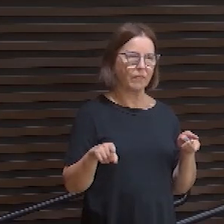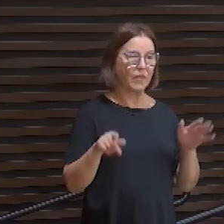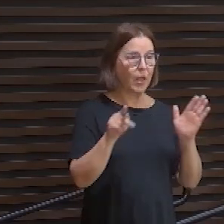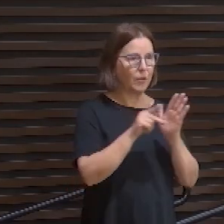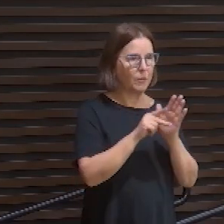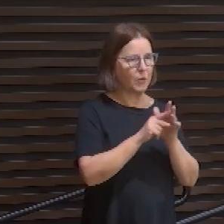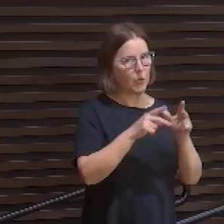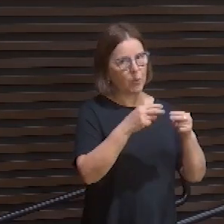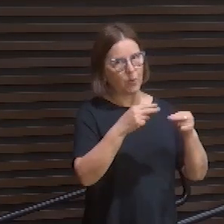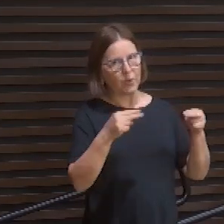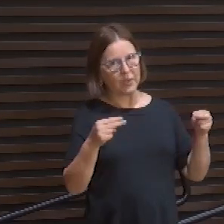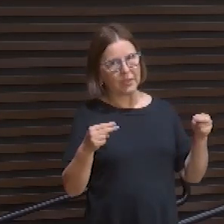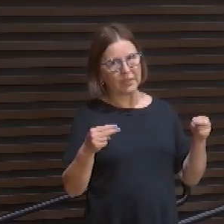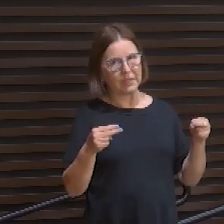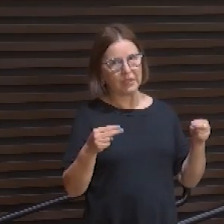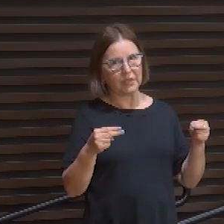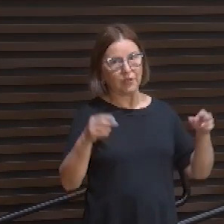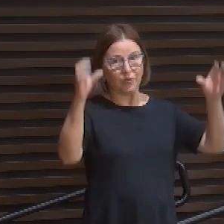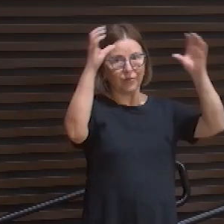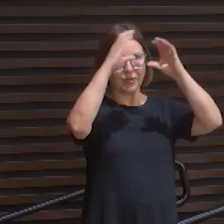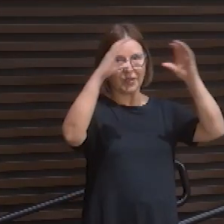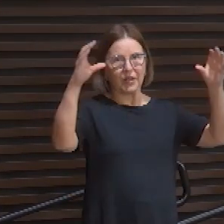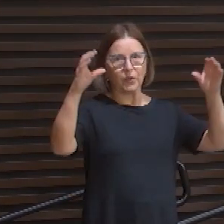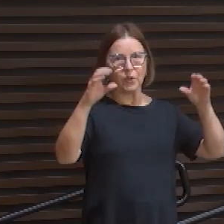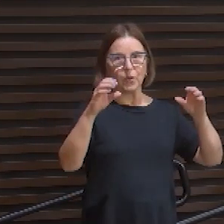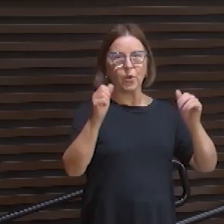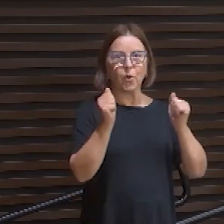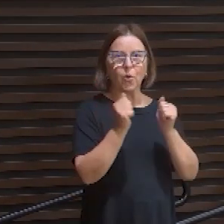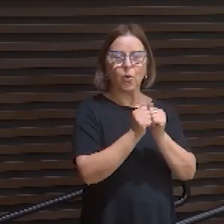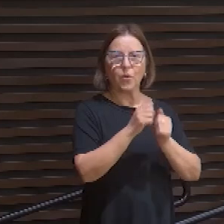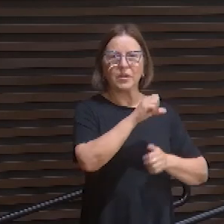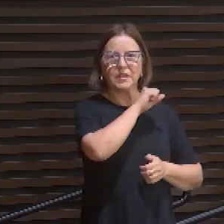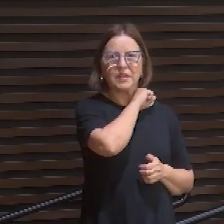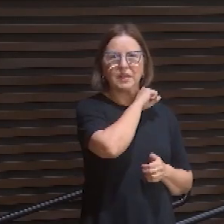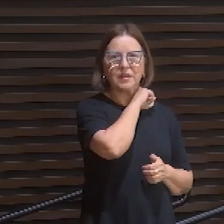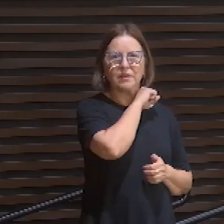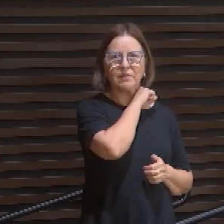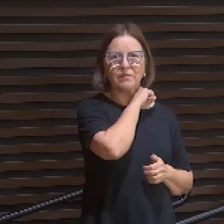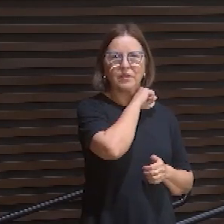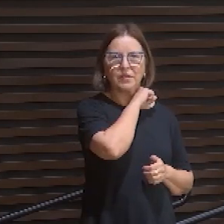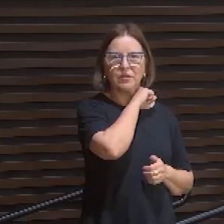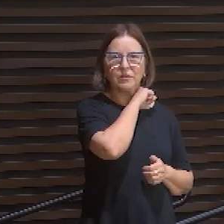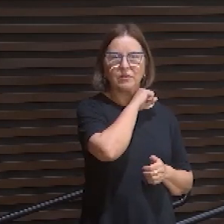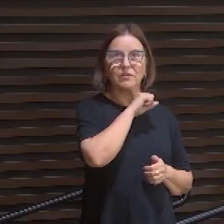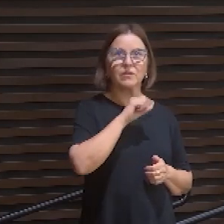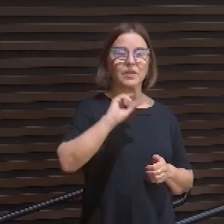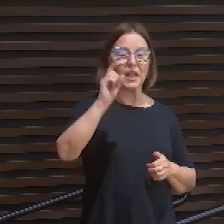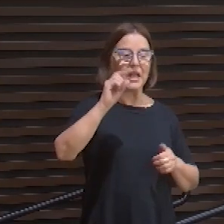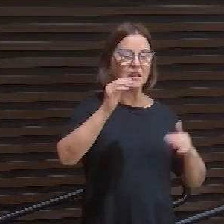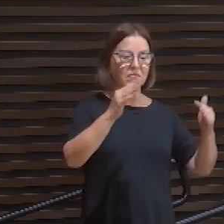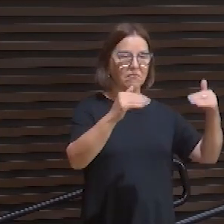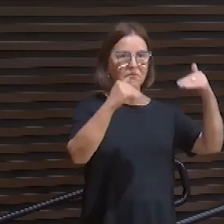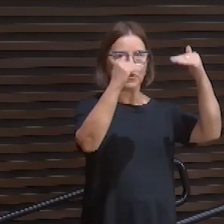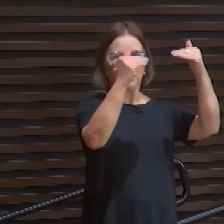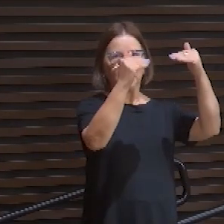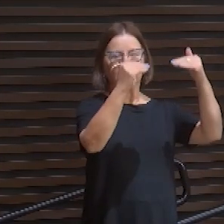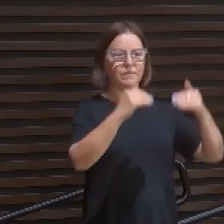as próprias coisas celestiais com sacrifícios a eles superiores.